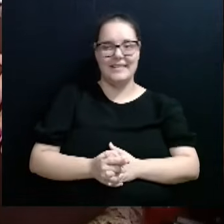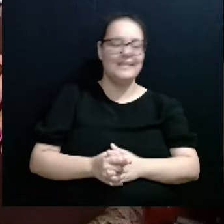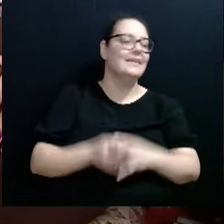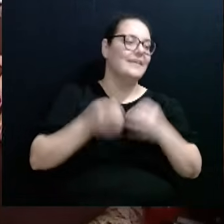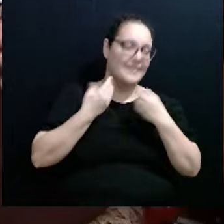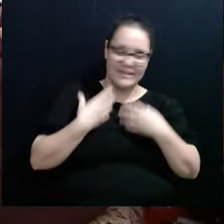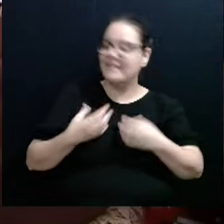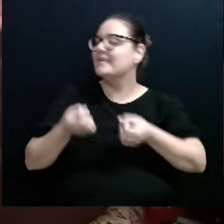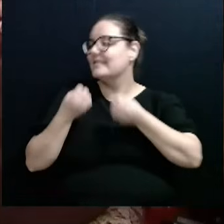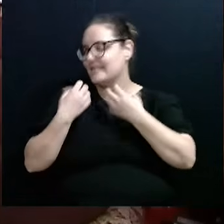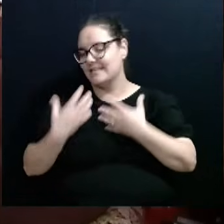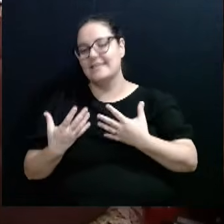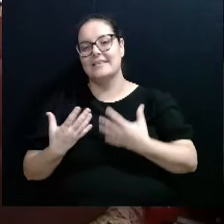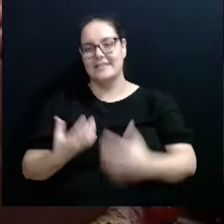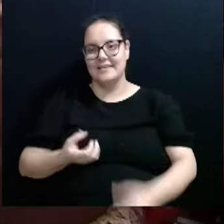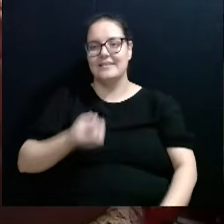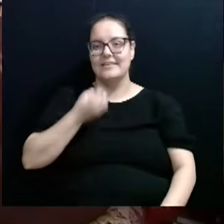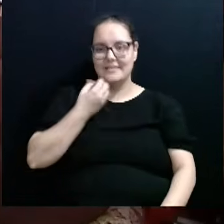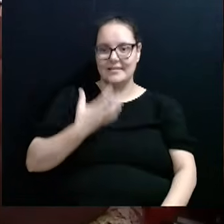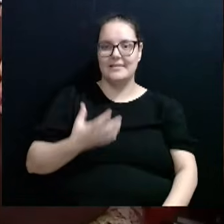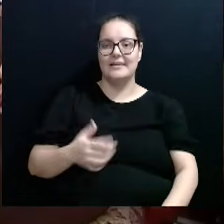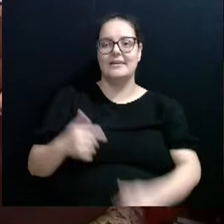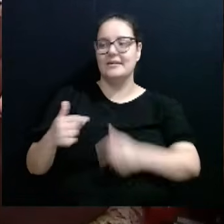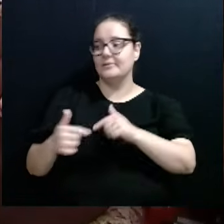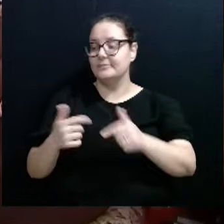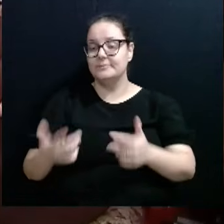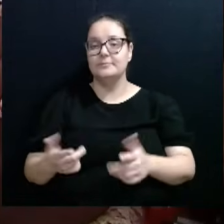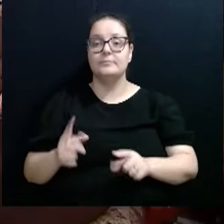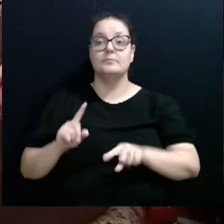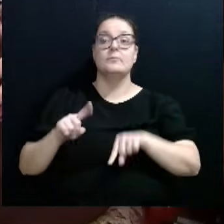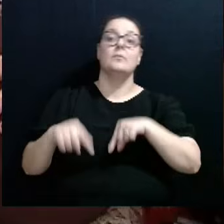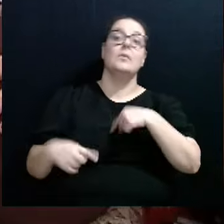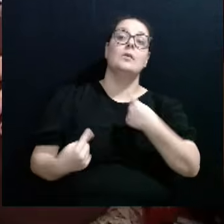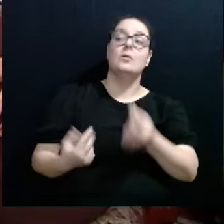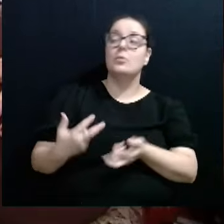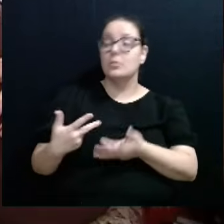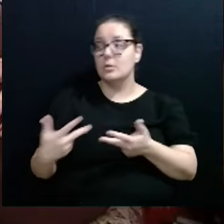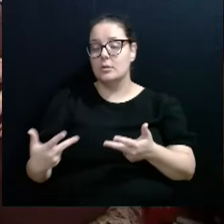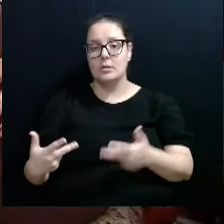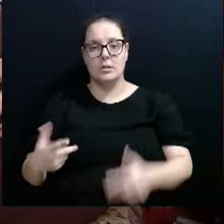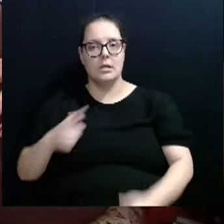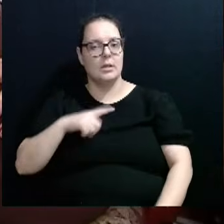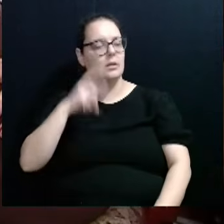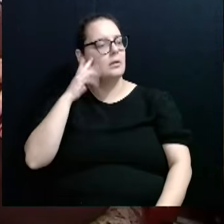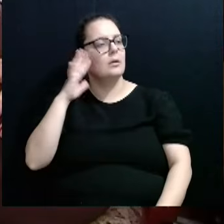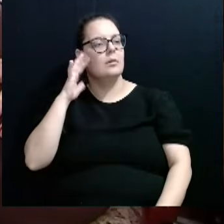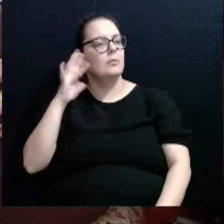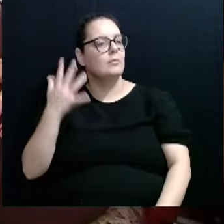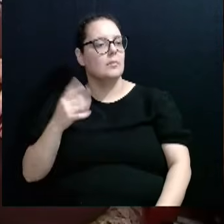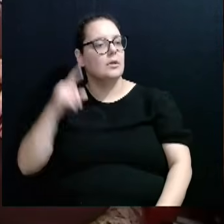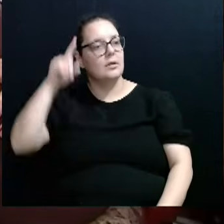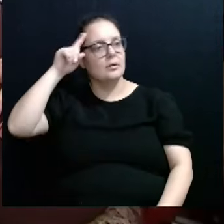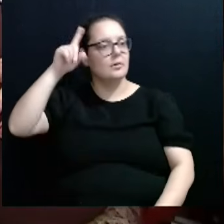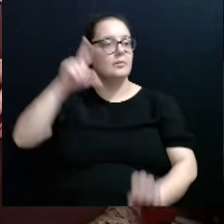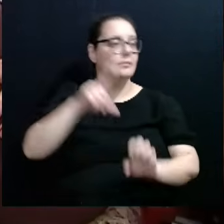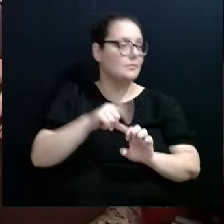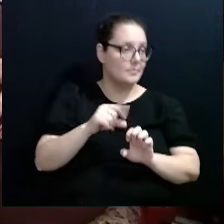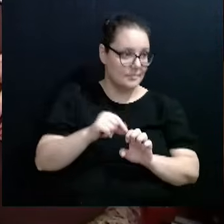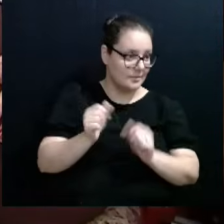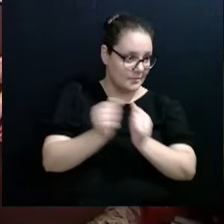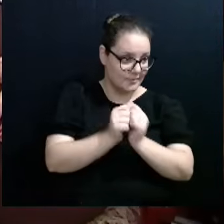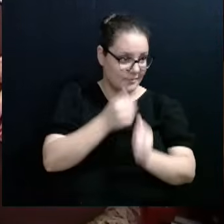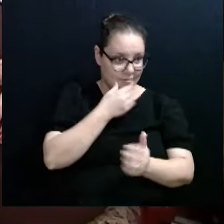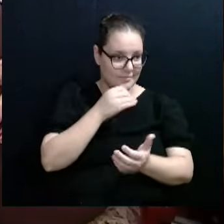muito bom. É muito bom trabalhar, é outra coisa, né? Você tinha pensado em algum dia ser empreendedora junto com seu marido? Não,